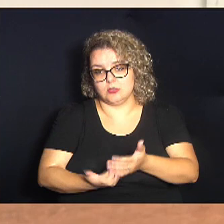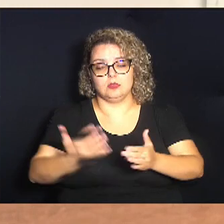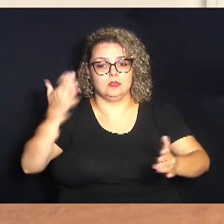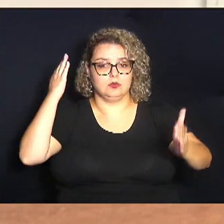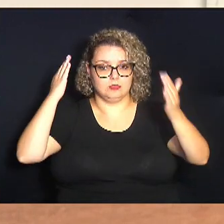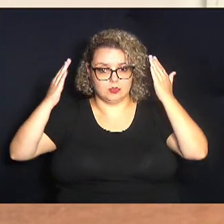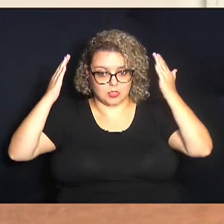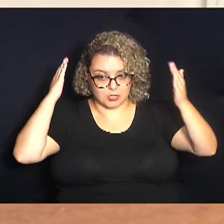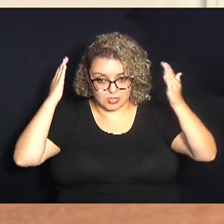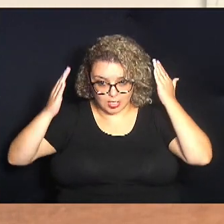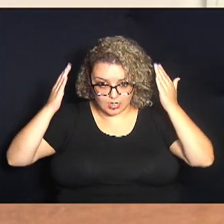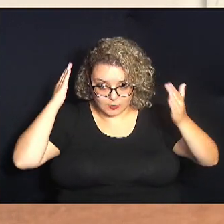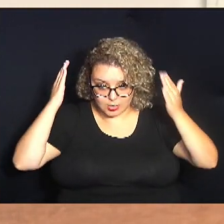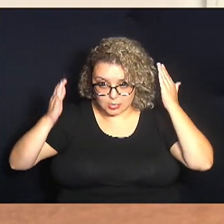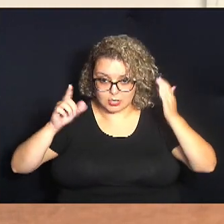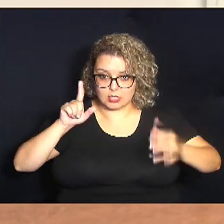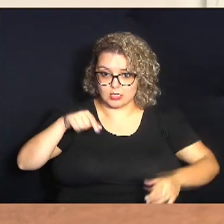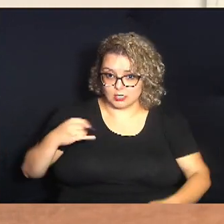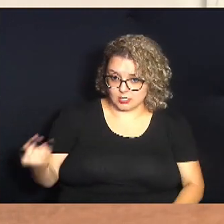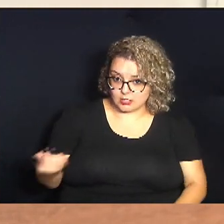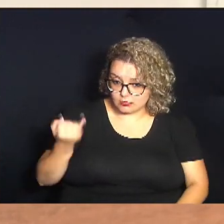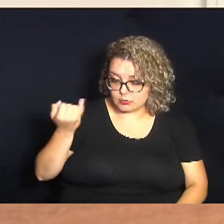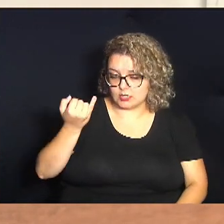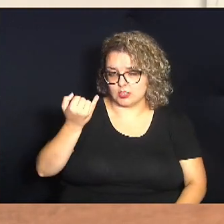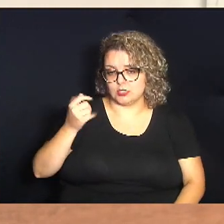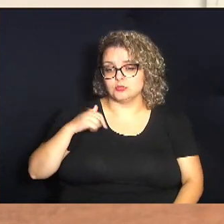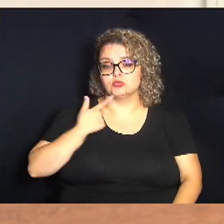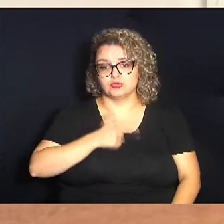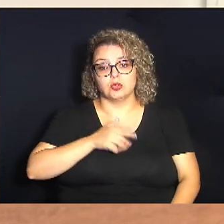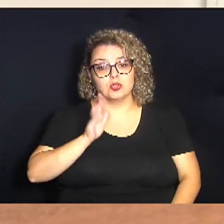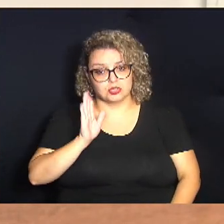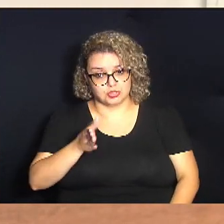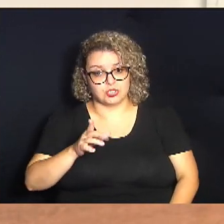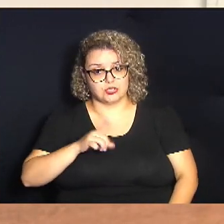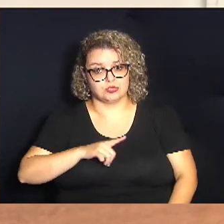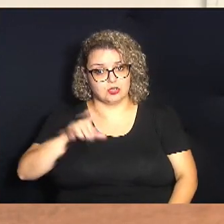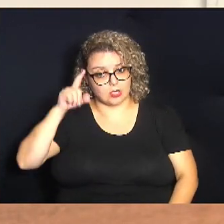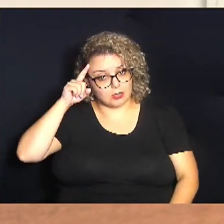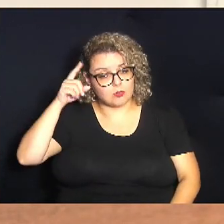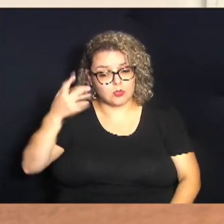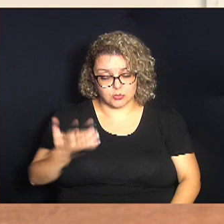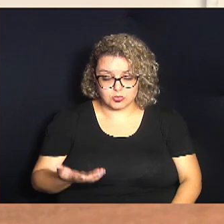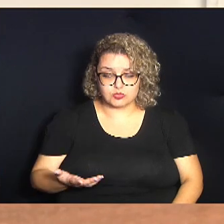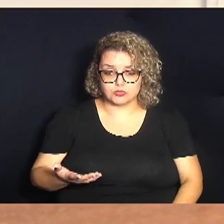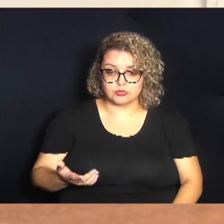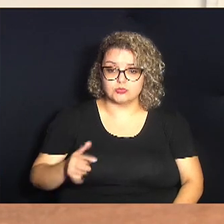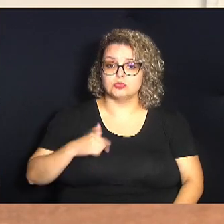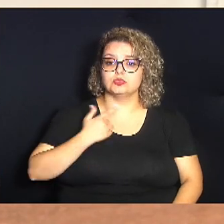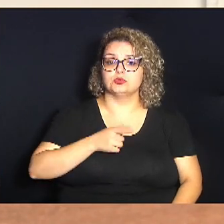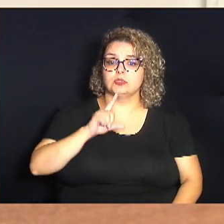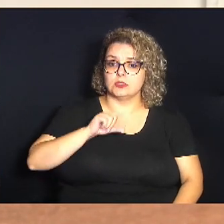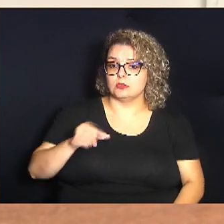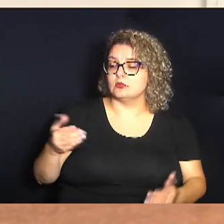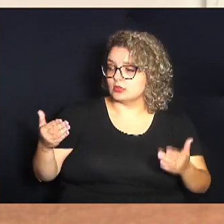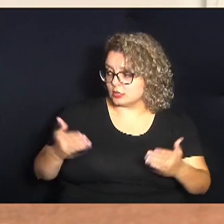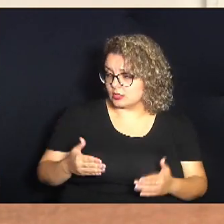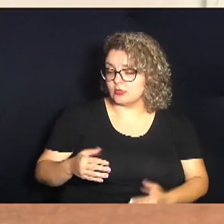ser bastante importante. Se nós já tivermos uma data, a gente sai daqui hoje com a